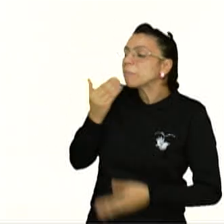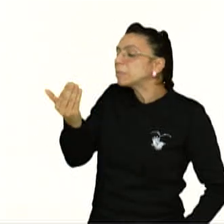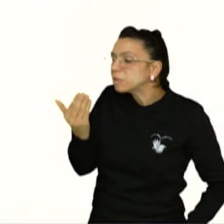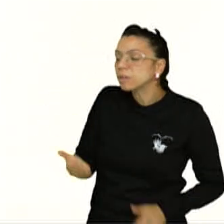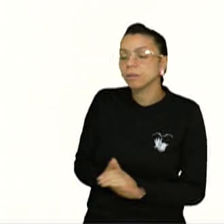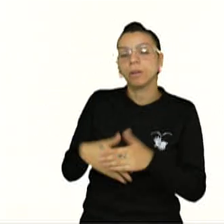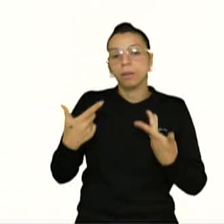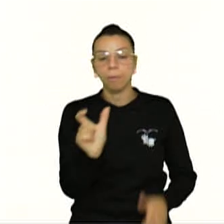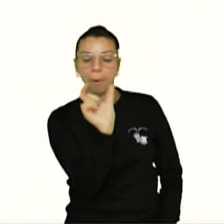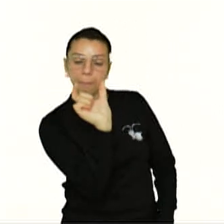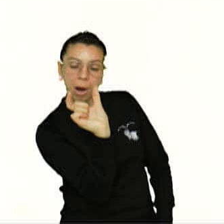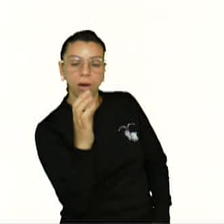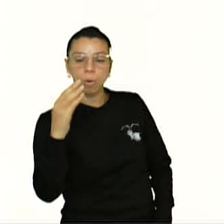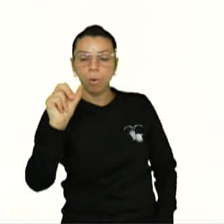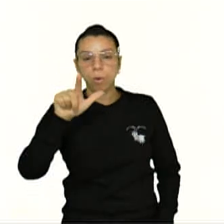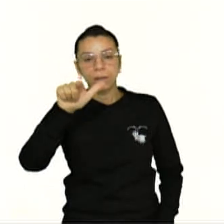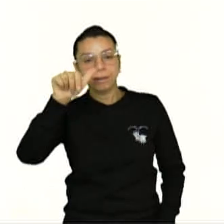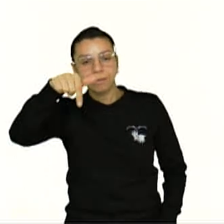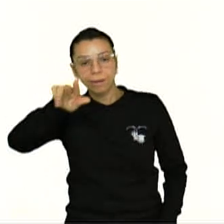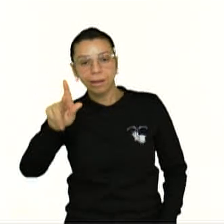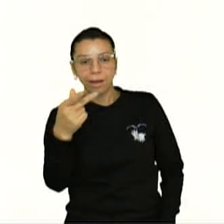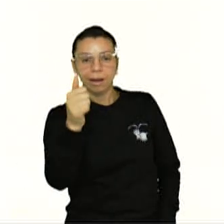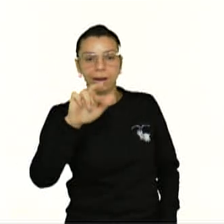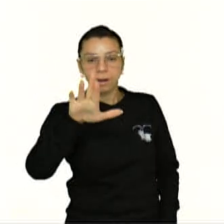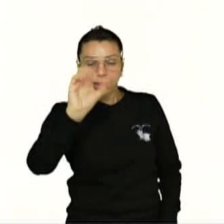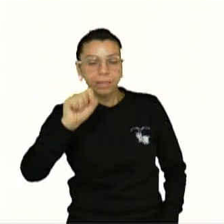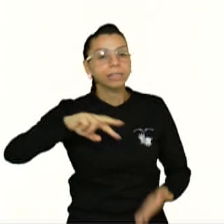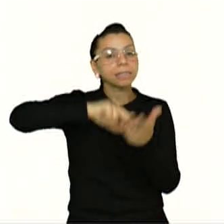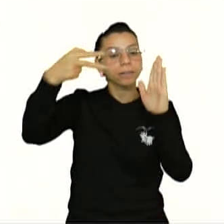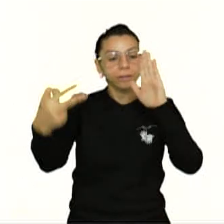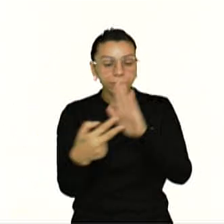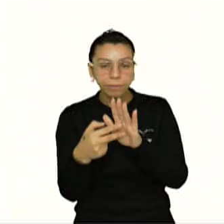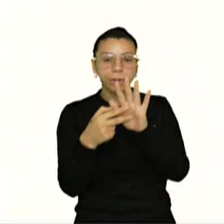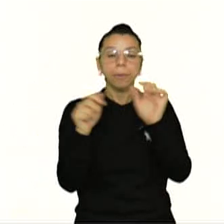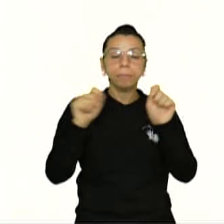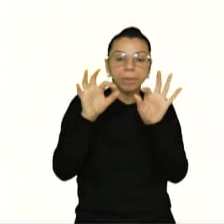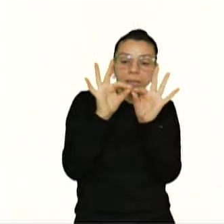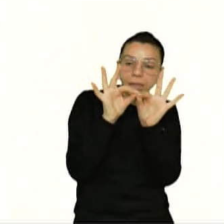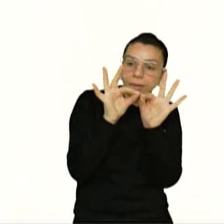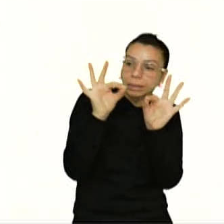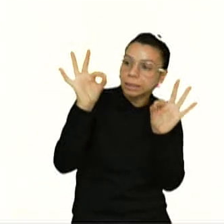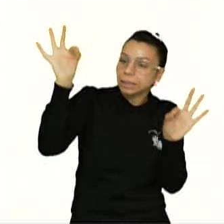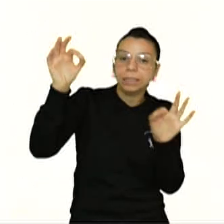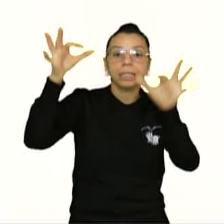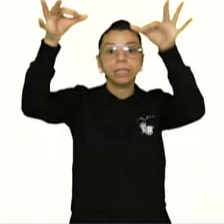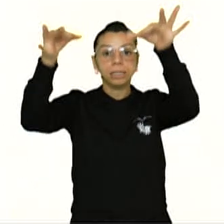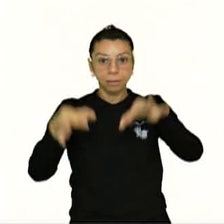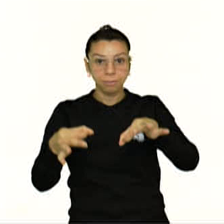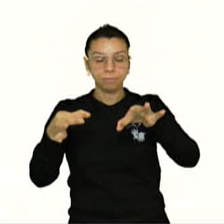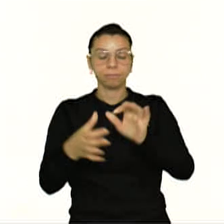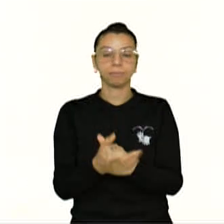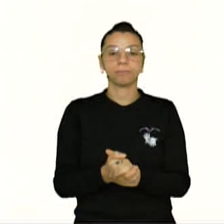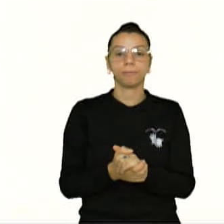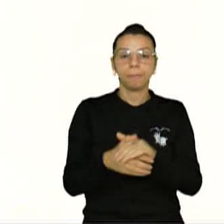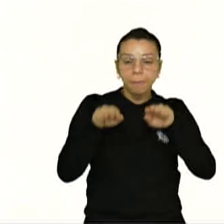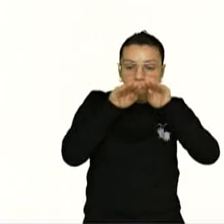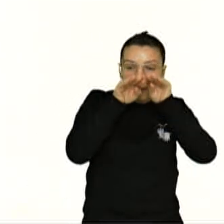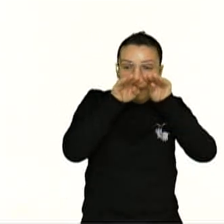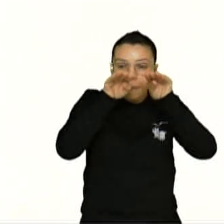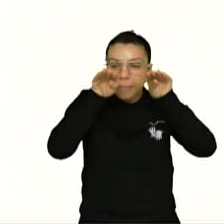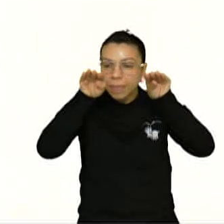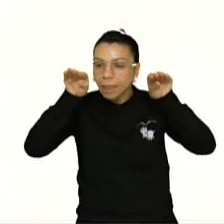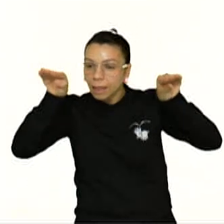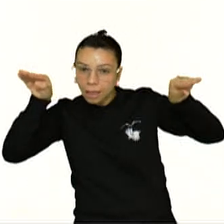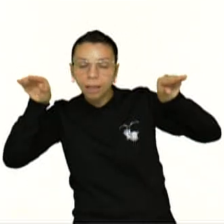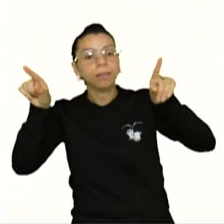Então, a palavra colineares significa que os pontos devem estar alinhados, ou então devem estar na